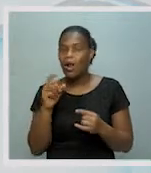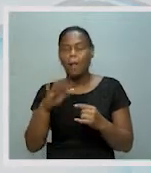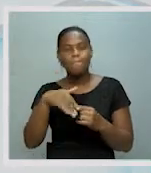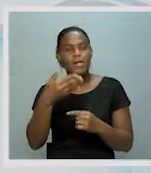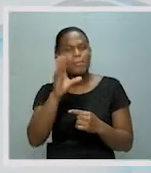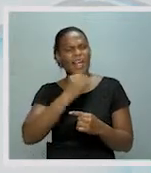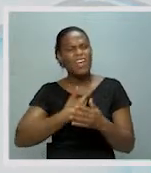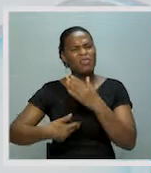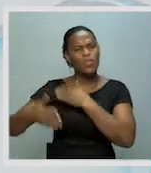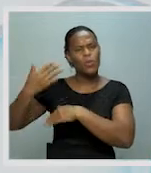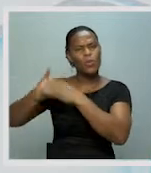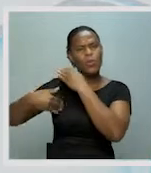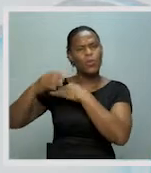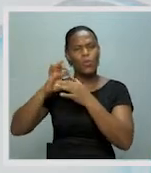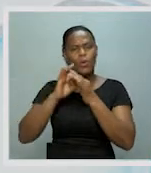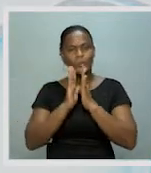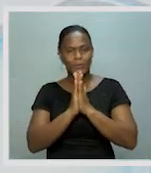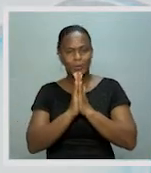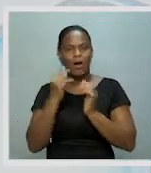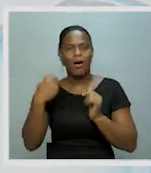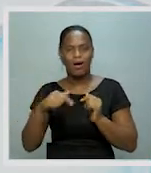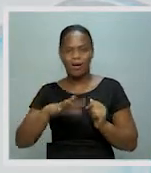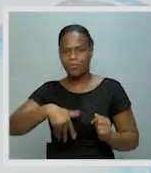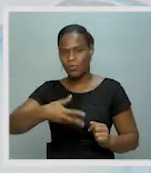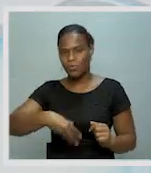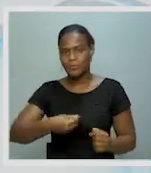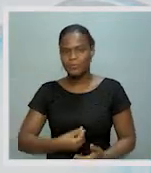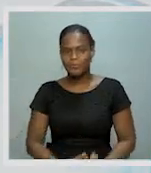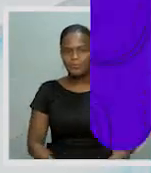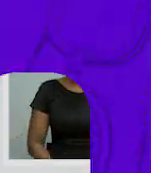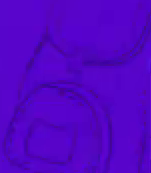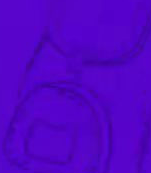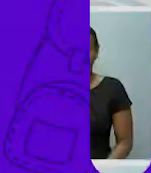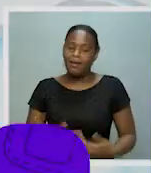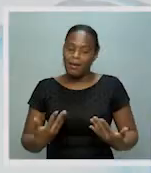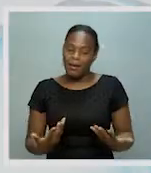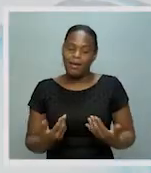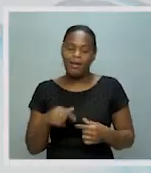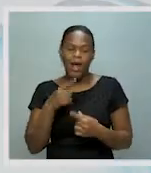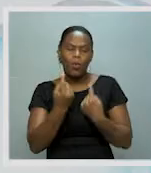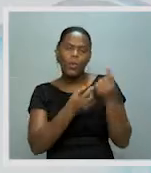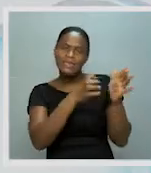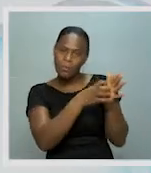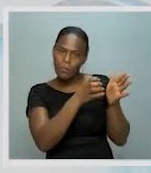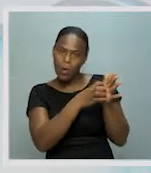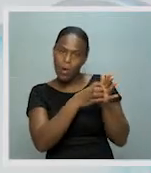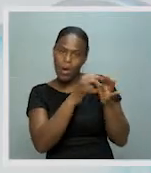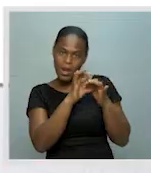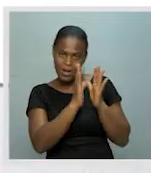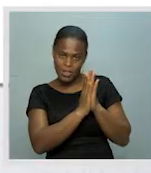ou as mais antigas religiões que existem no mundo. E temos aí alguns